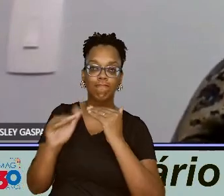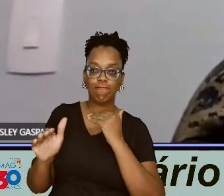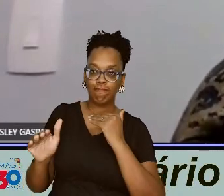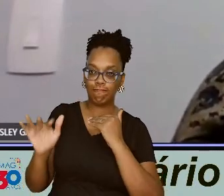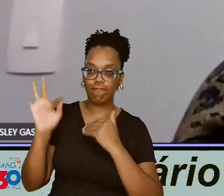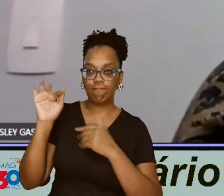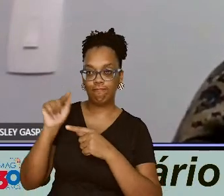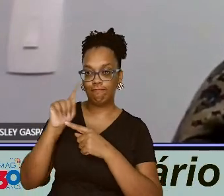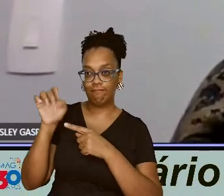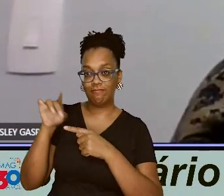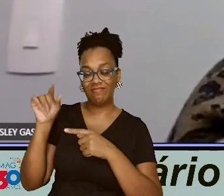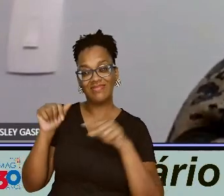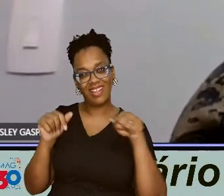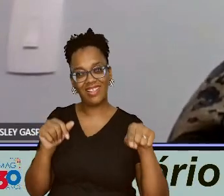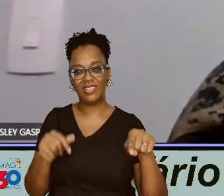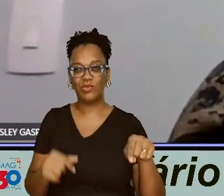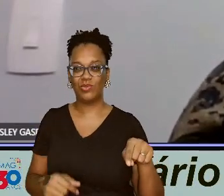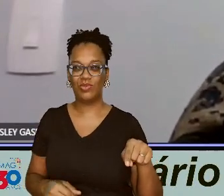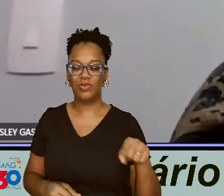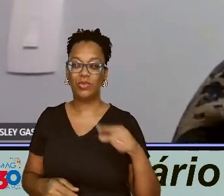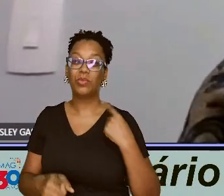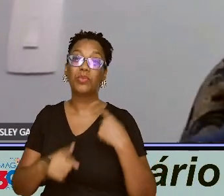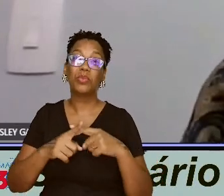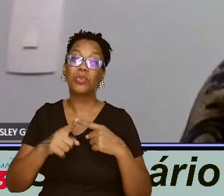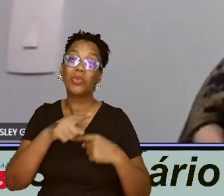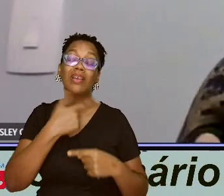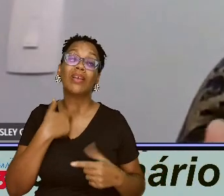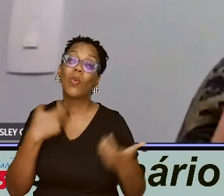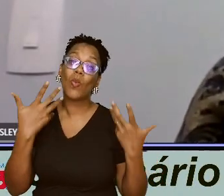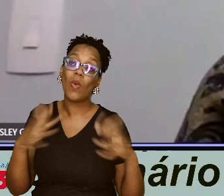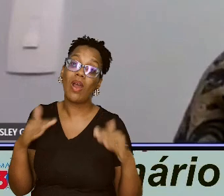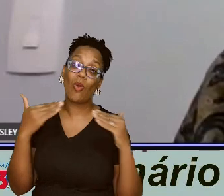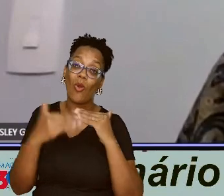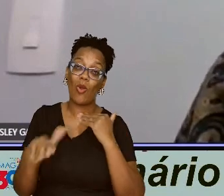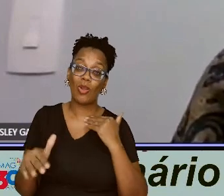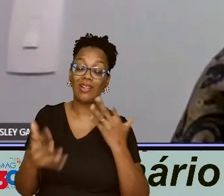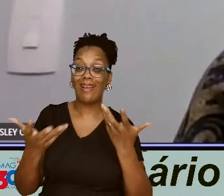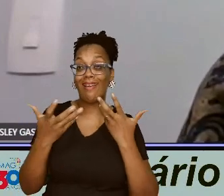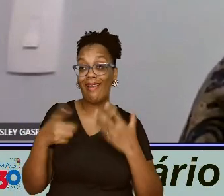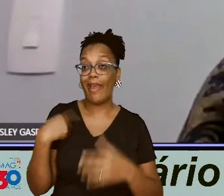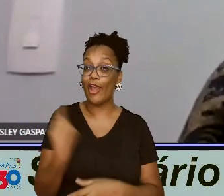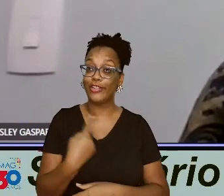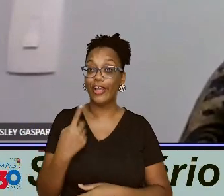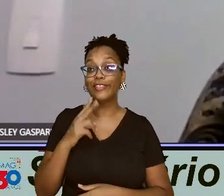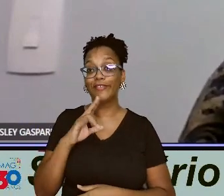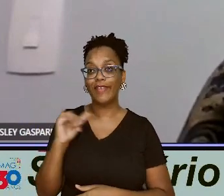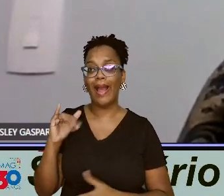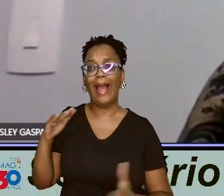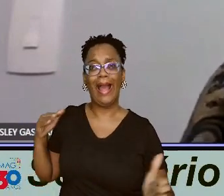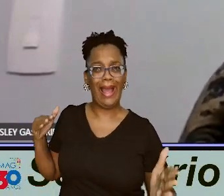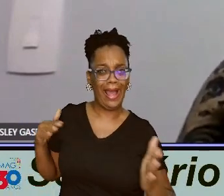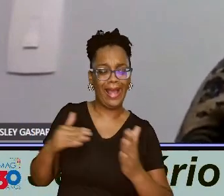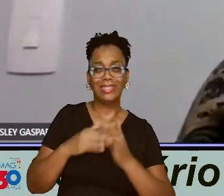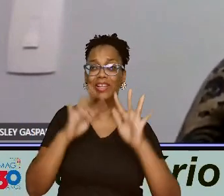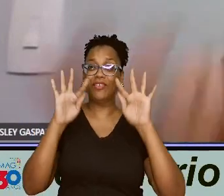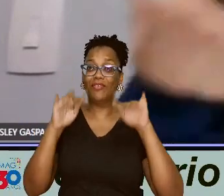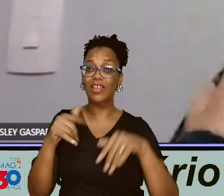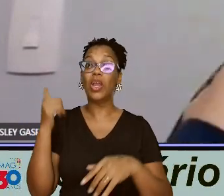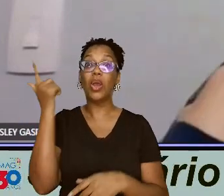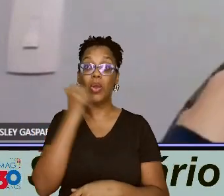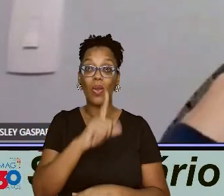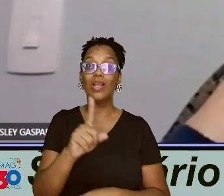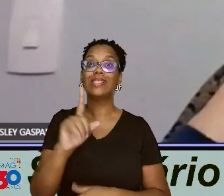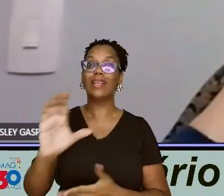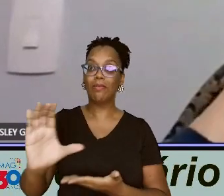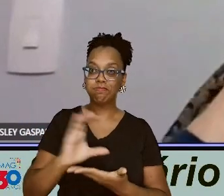sejam exatamente esses, porque eles não querem concordar, eles querem que a gente vá até o fim e consiga o